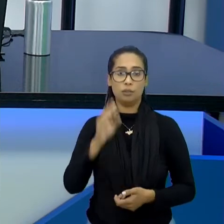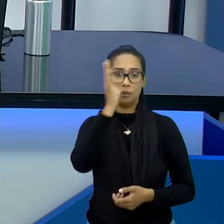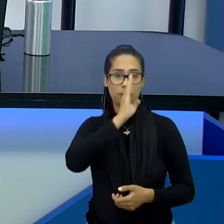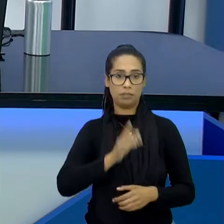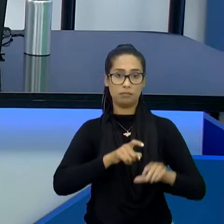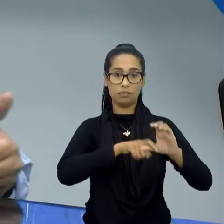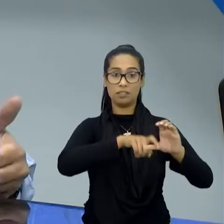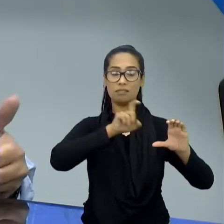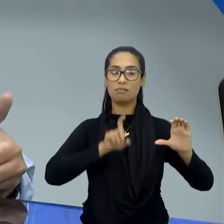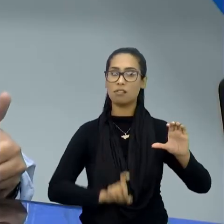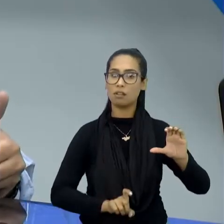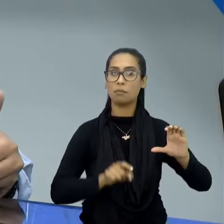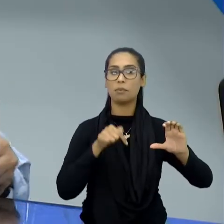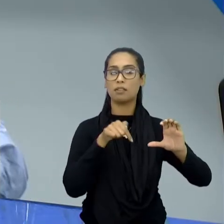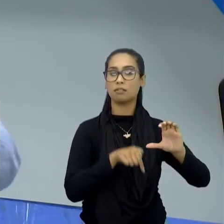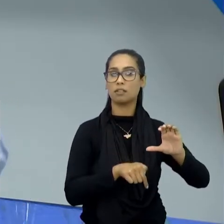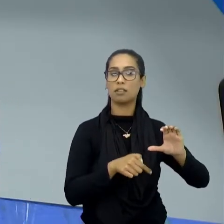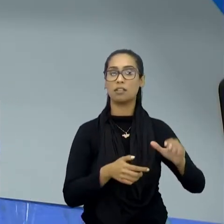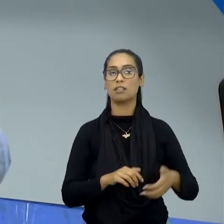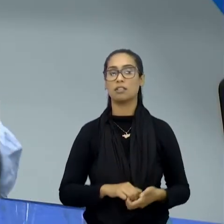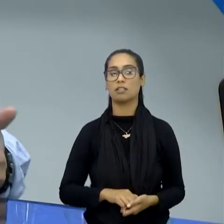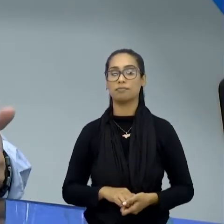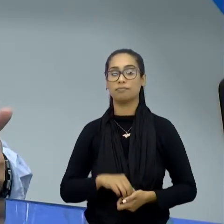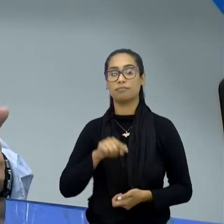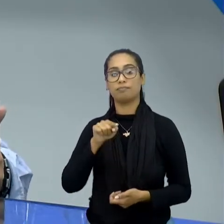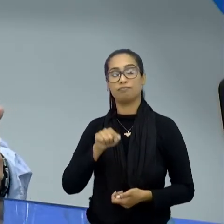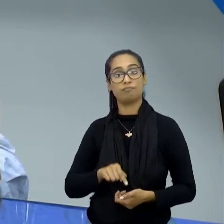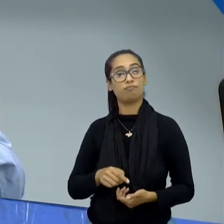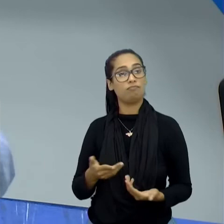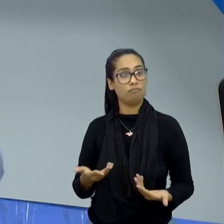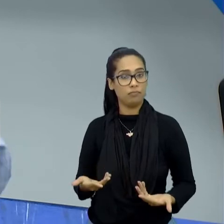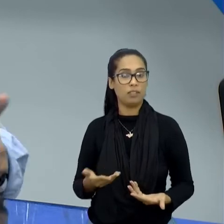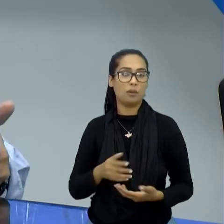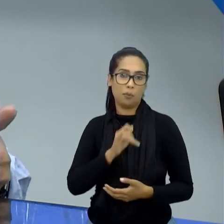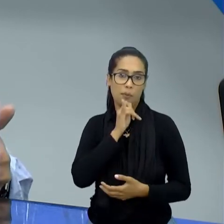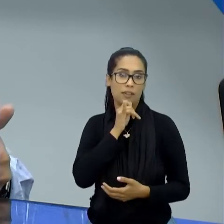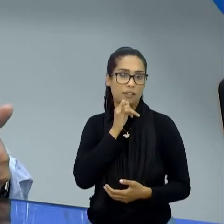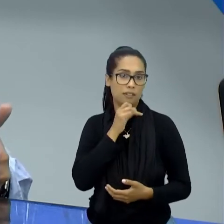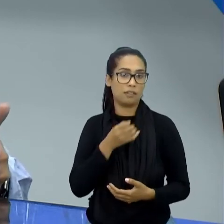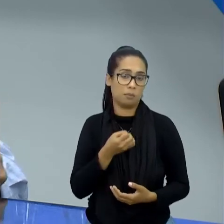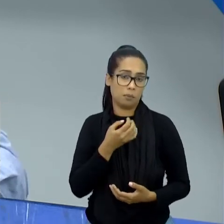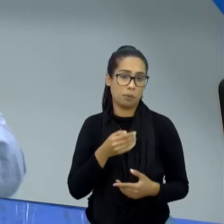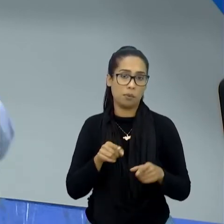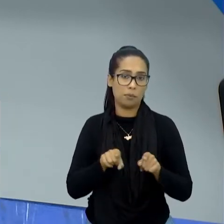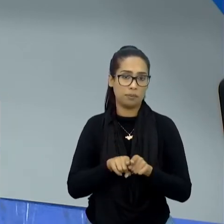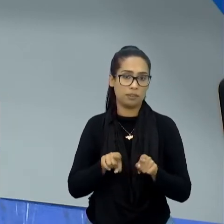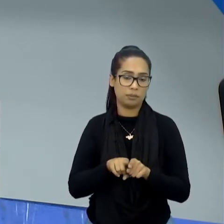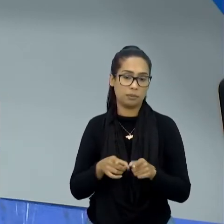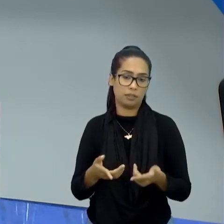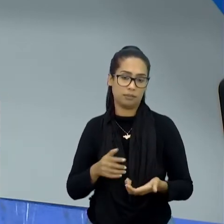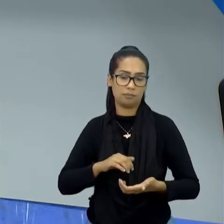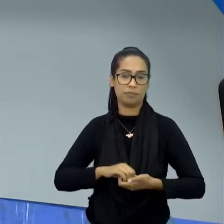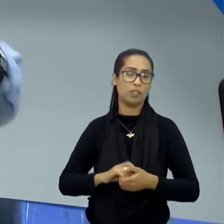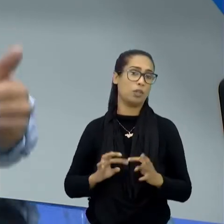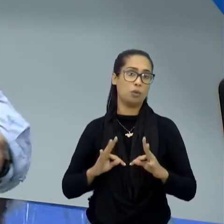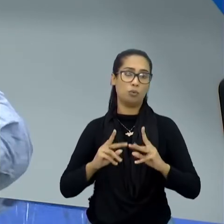próxima de um processo elitista. A implantação da República foi um processo elitista. E todas as